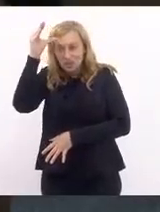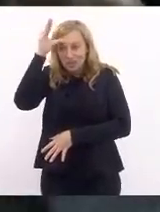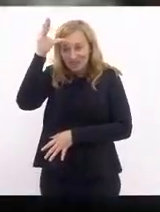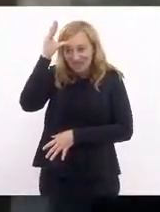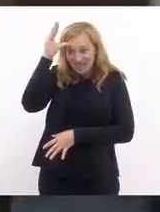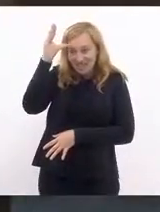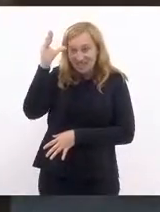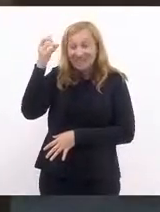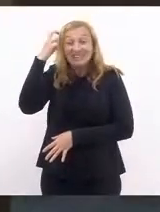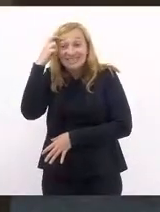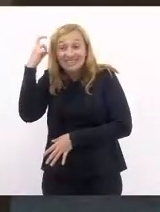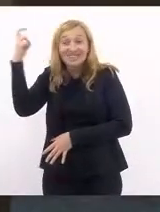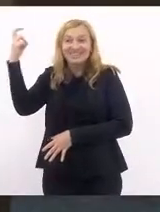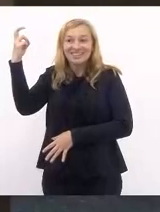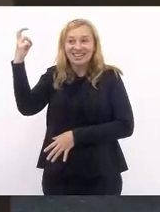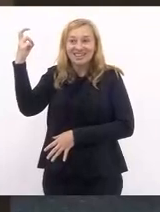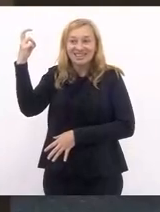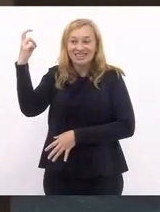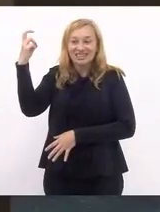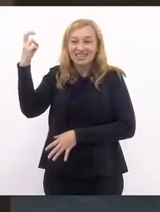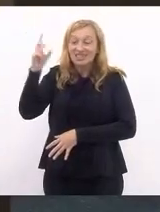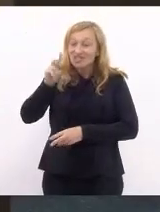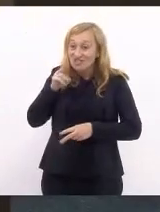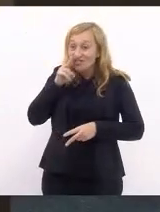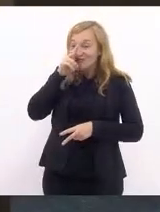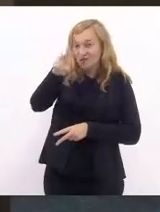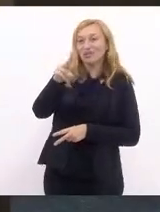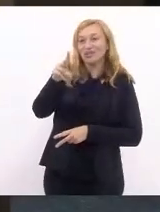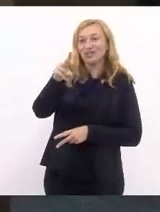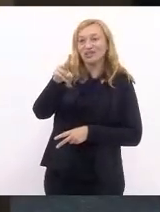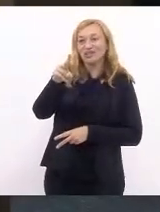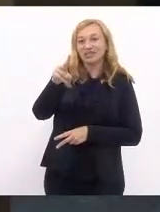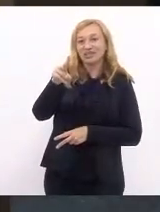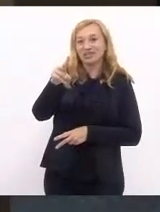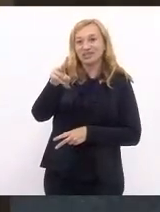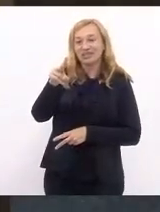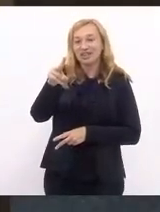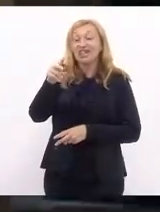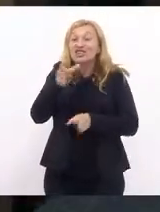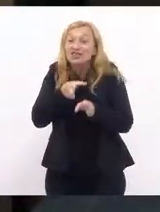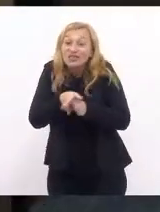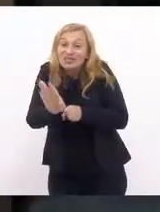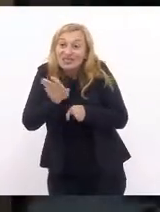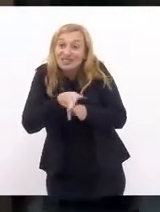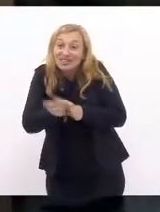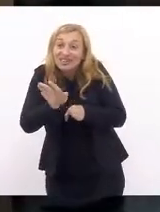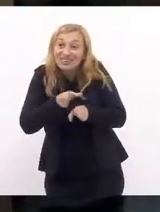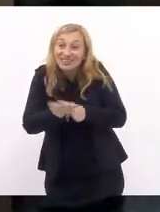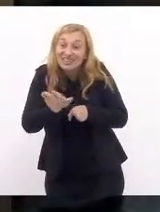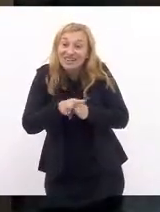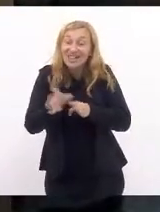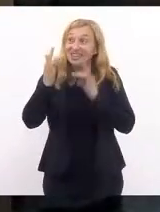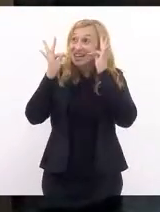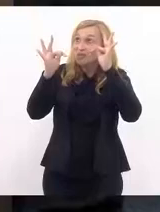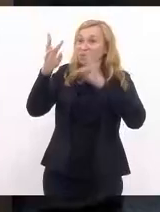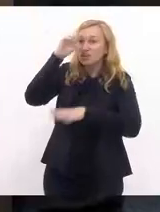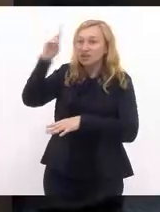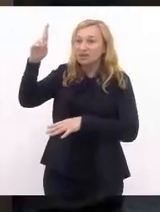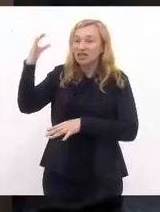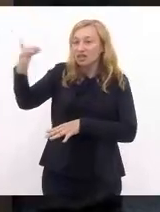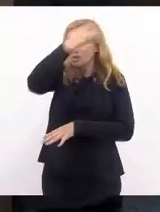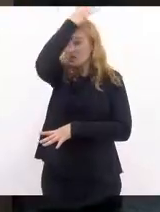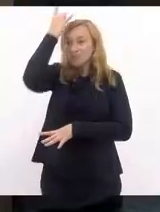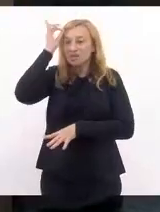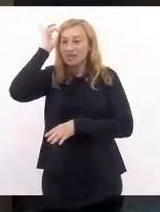espírito de inteligência e espírito de Fortaleza espírito de conselho e espírito de temor do senhor que o espírito